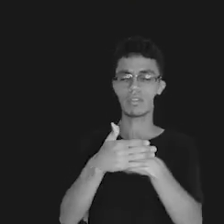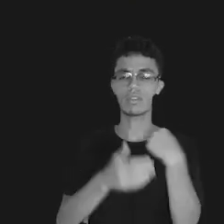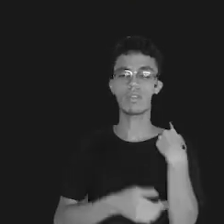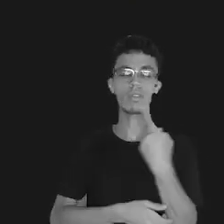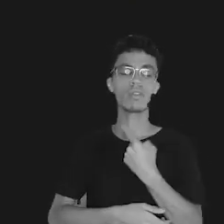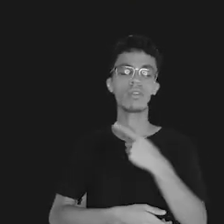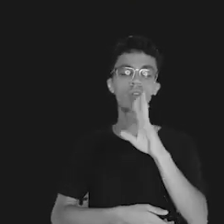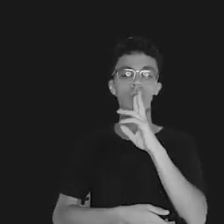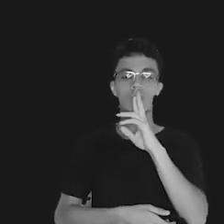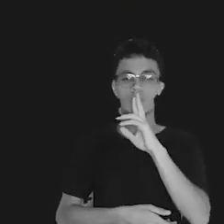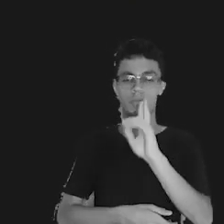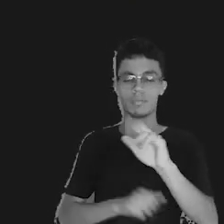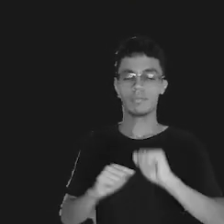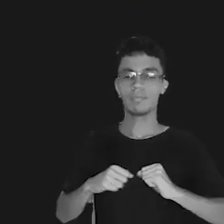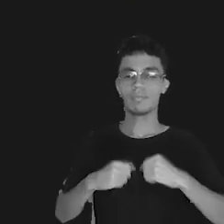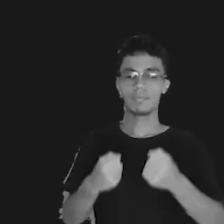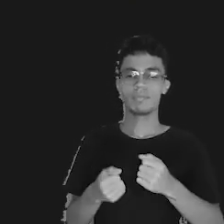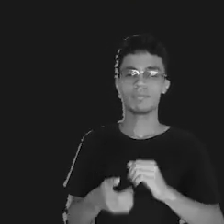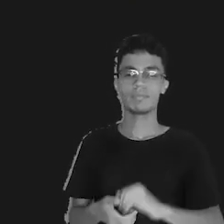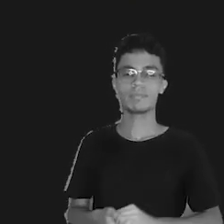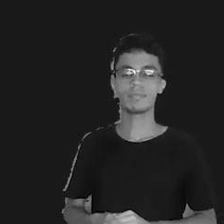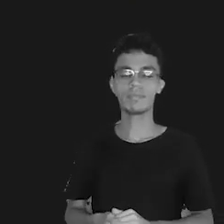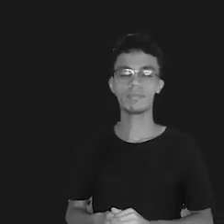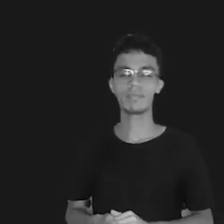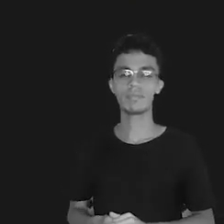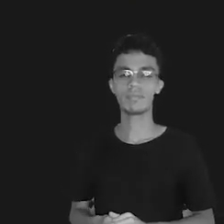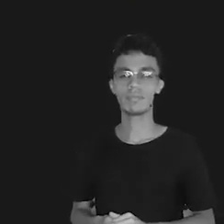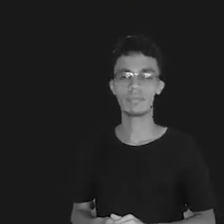tenta responder aqui.